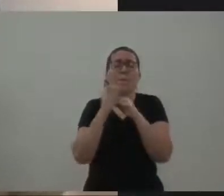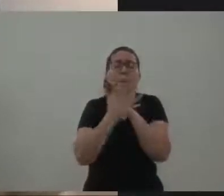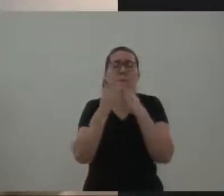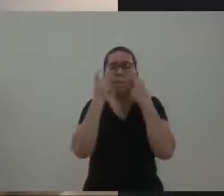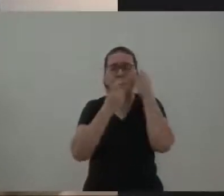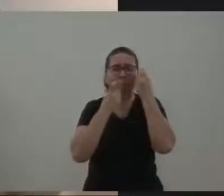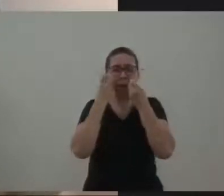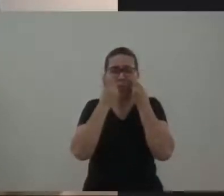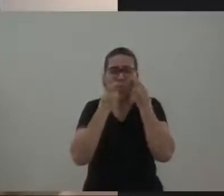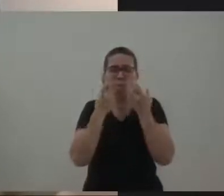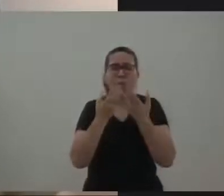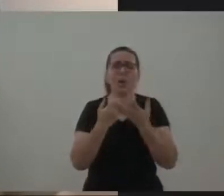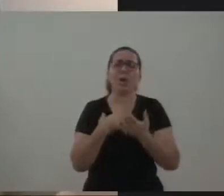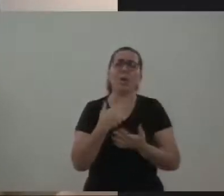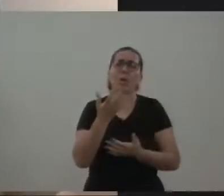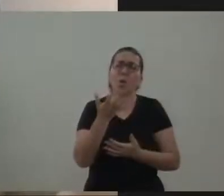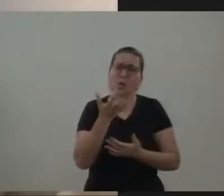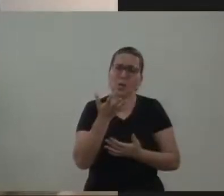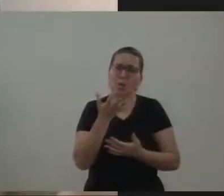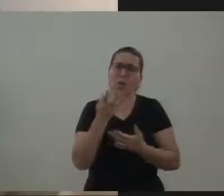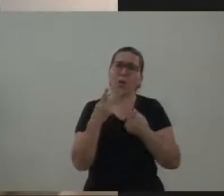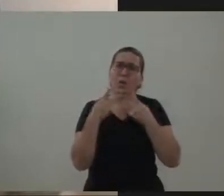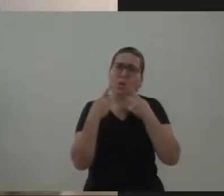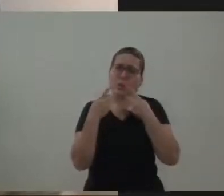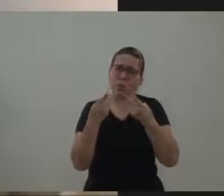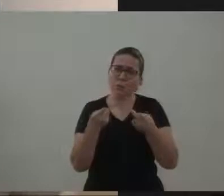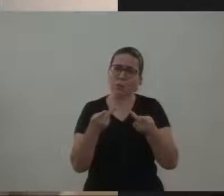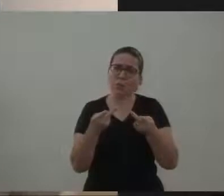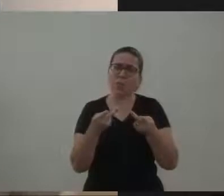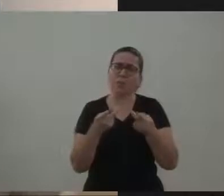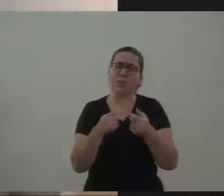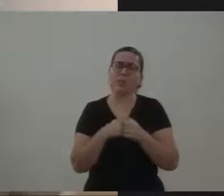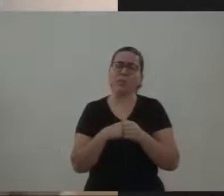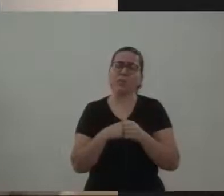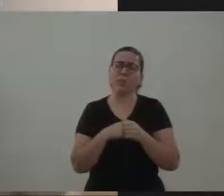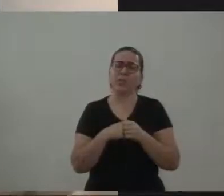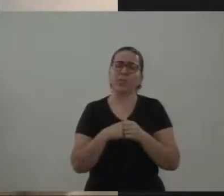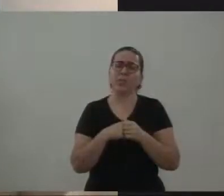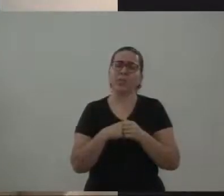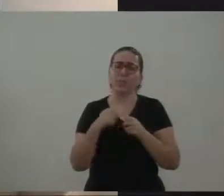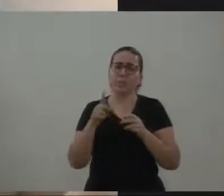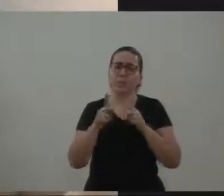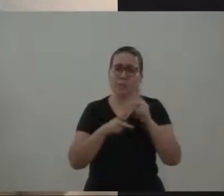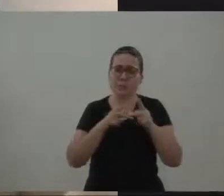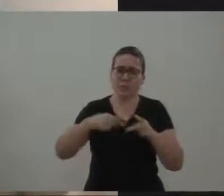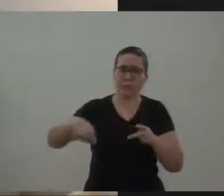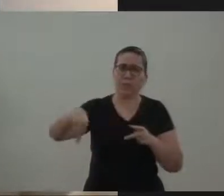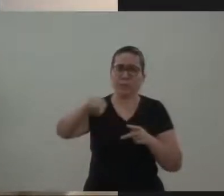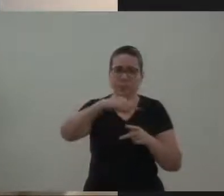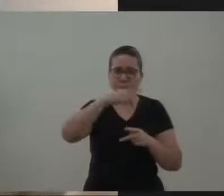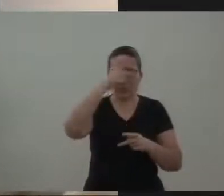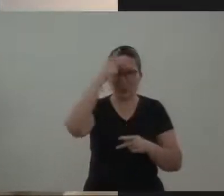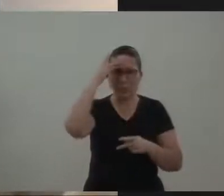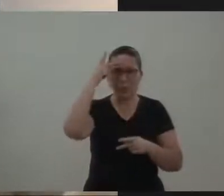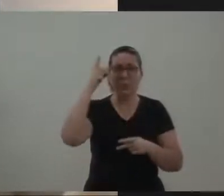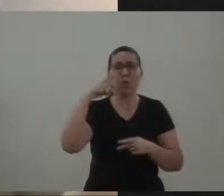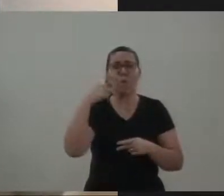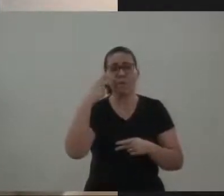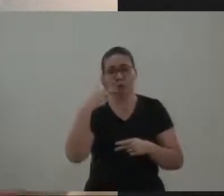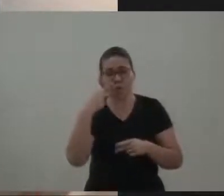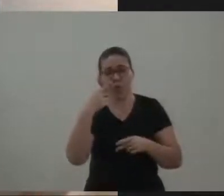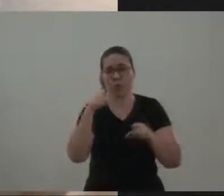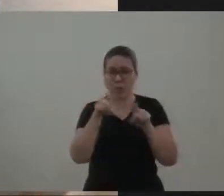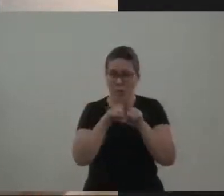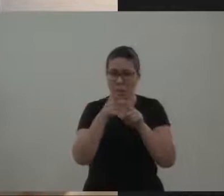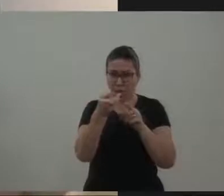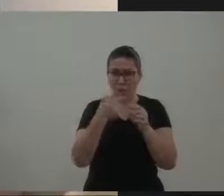né? Então eu quero falar, né, com a população mesmo, e se tiver vereadores que queiram